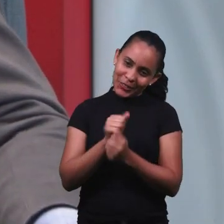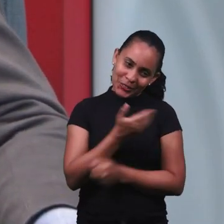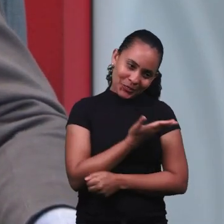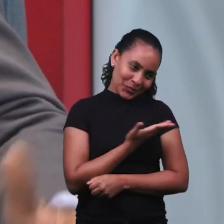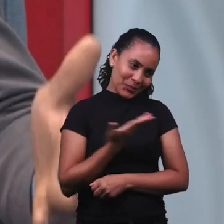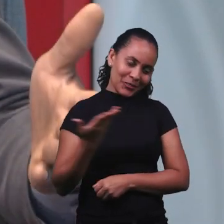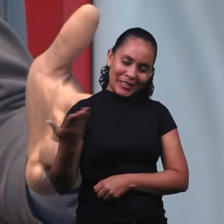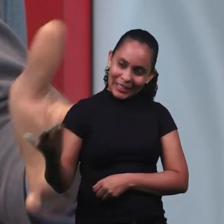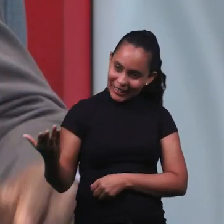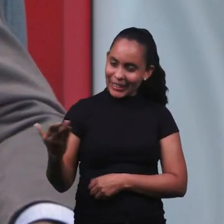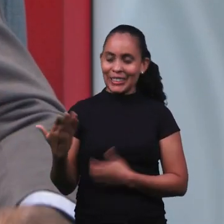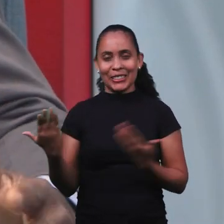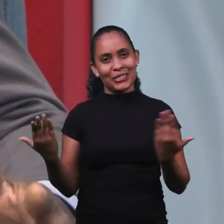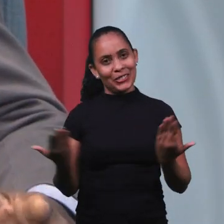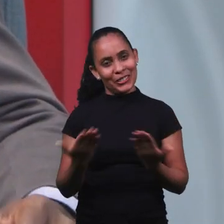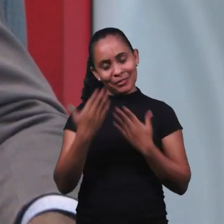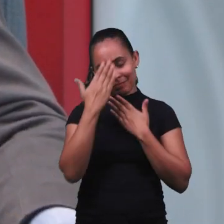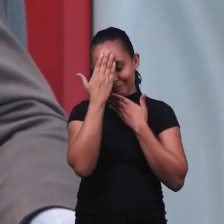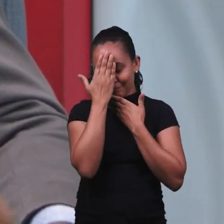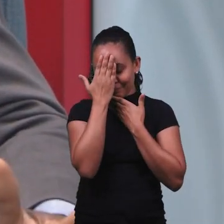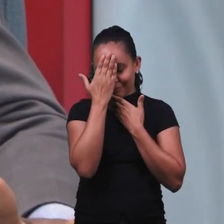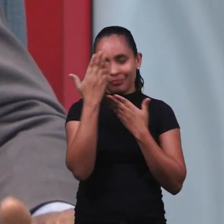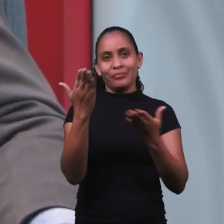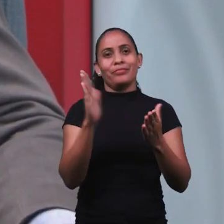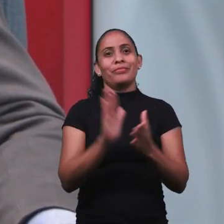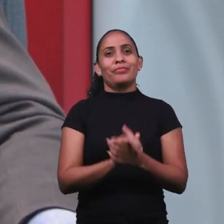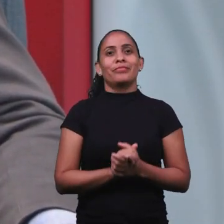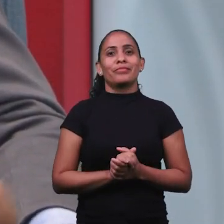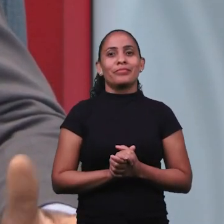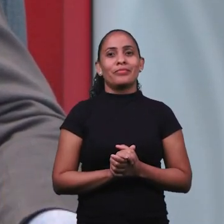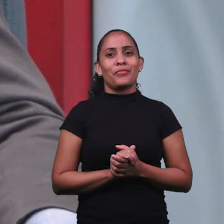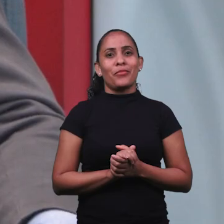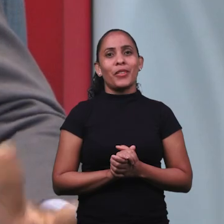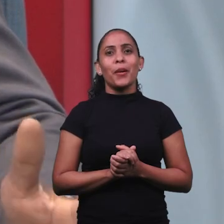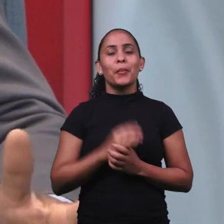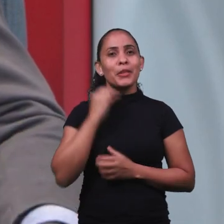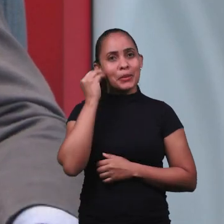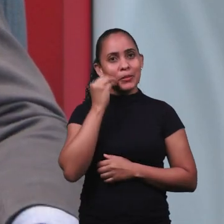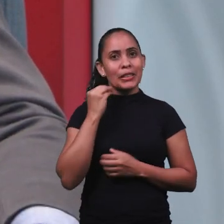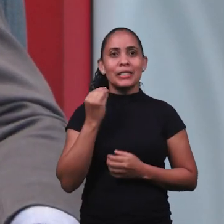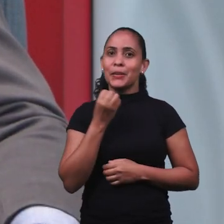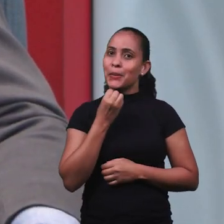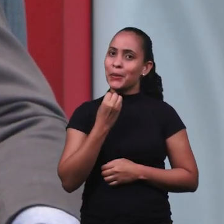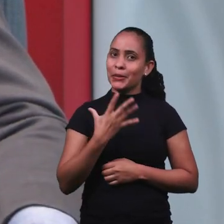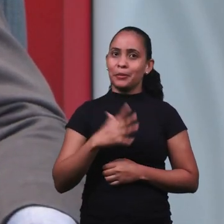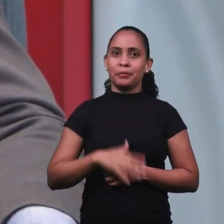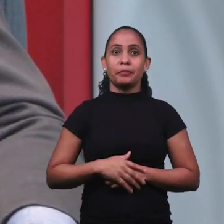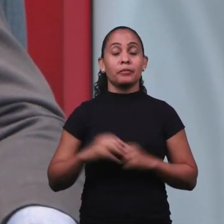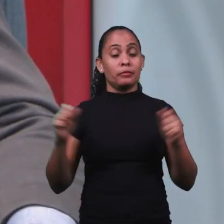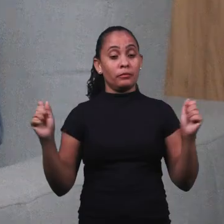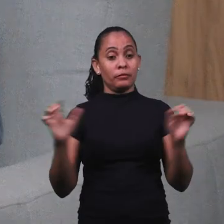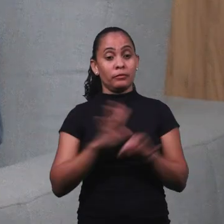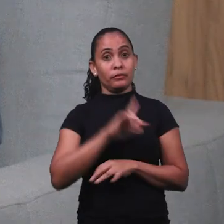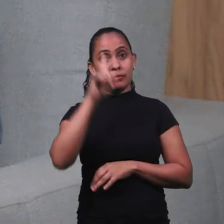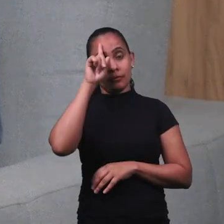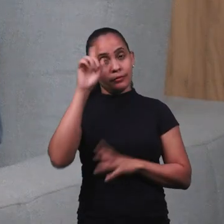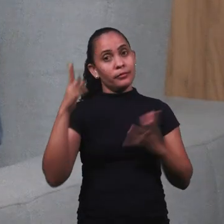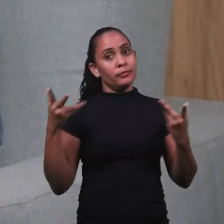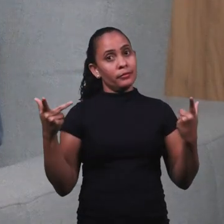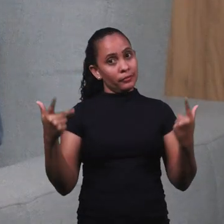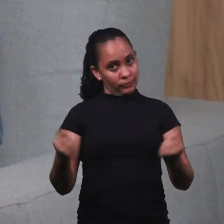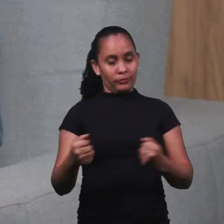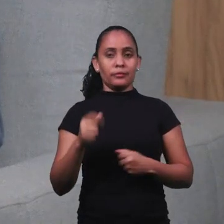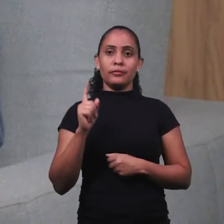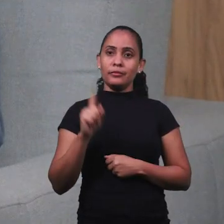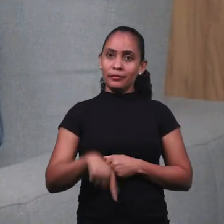está com o pastor Biso. Quero agradecer aqui esse momento, para mim é uma experiência muito boa. Glória a Deus,